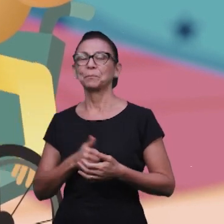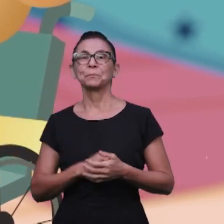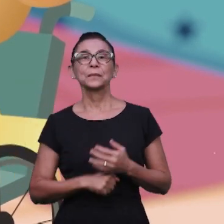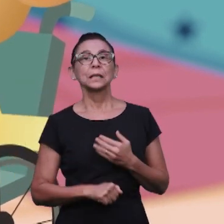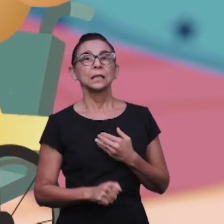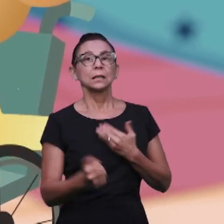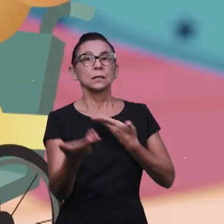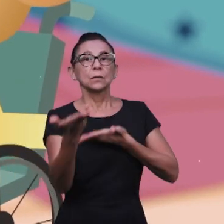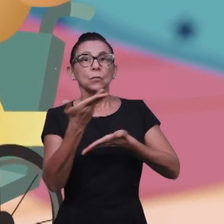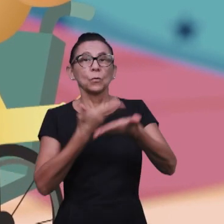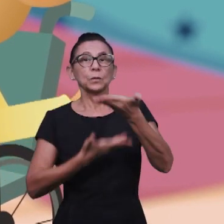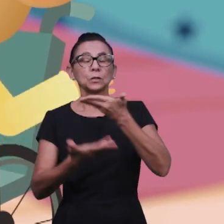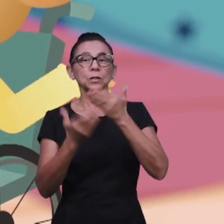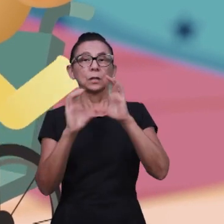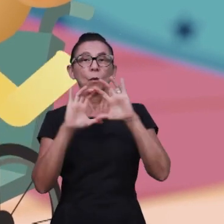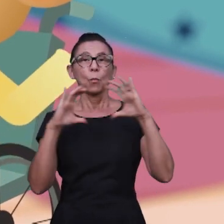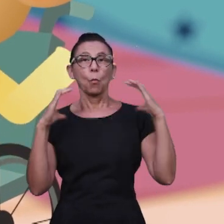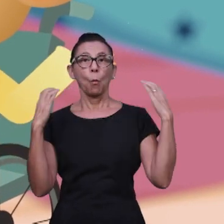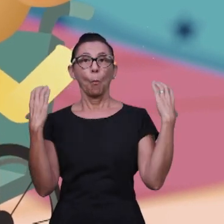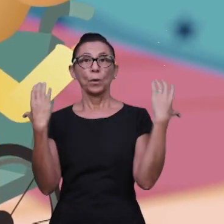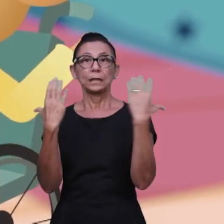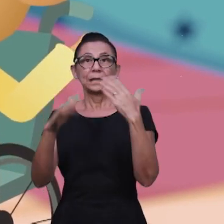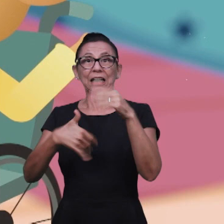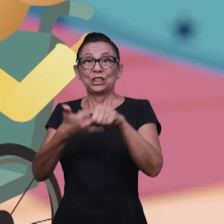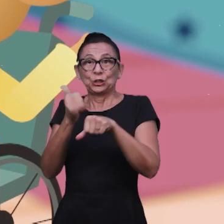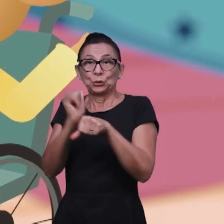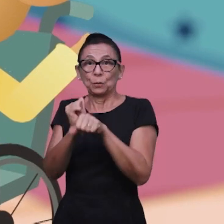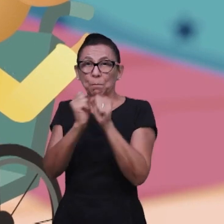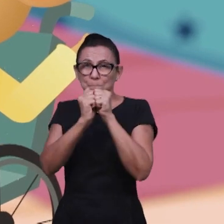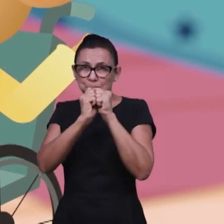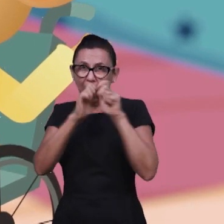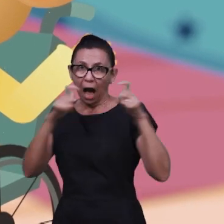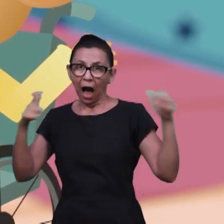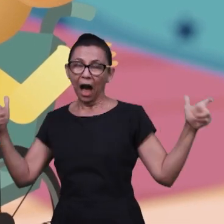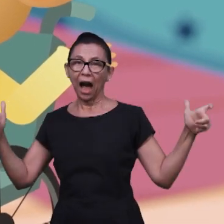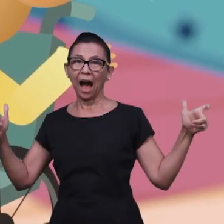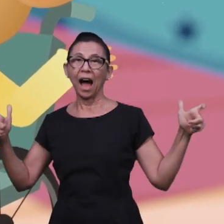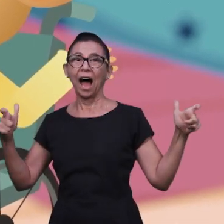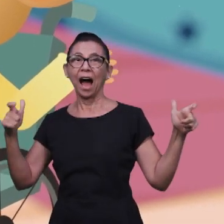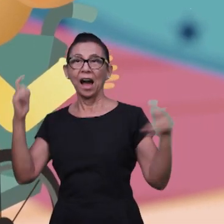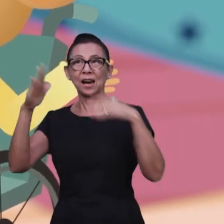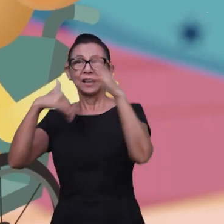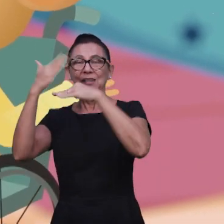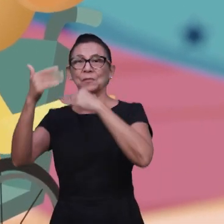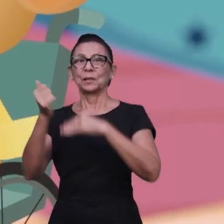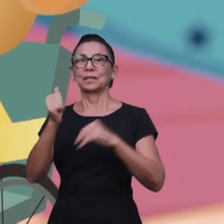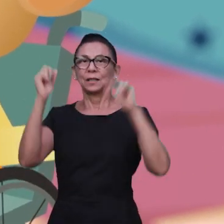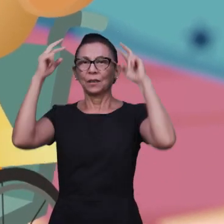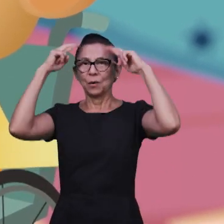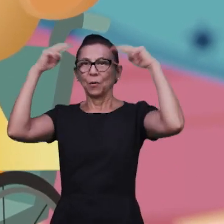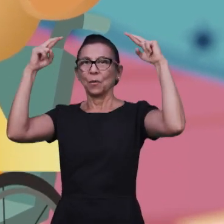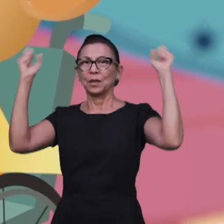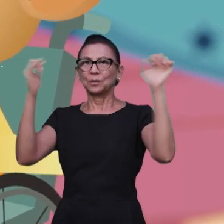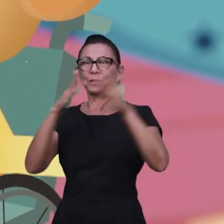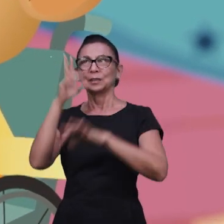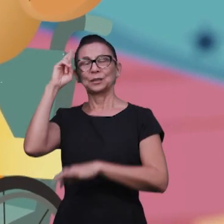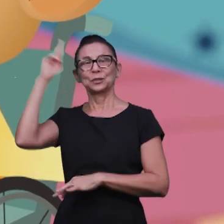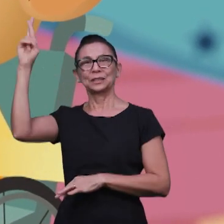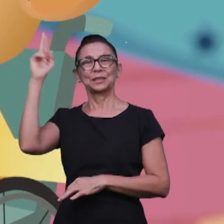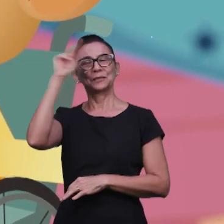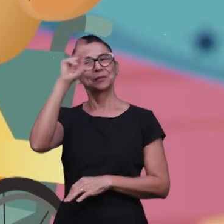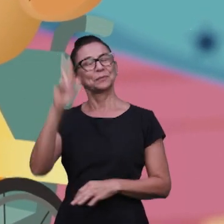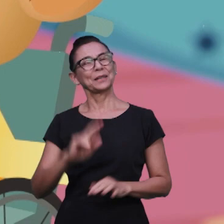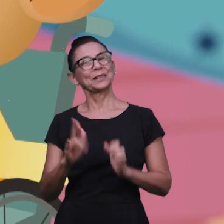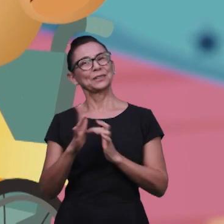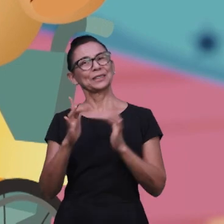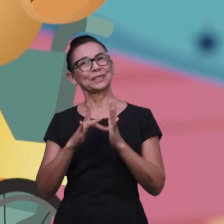nossa comunidade no YouTube vai ficar cada dia maior e mais forte, para a honra e glória do Senhor. Amém, Guga. A paz